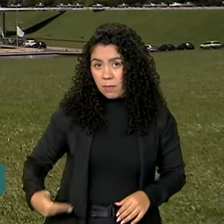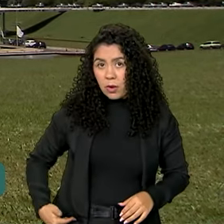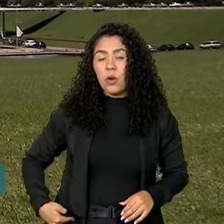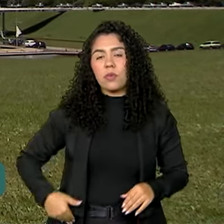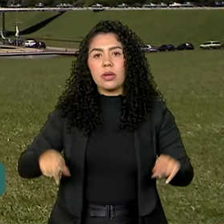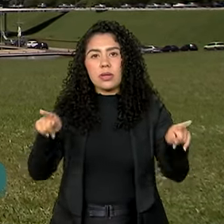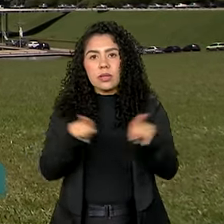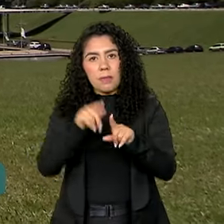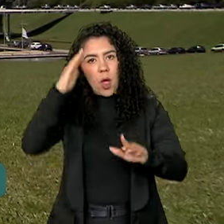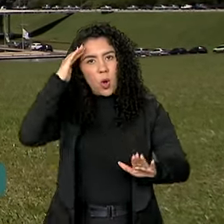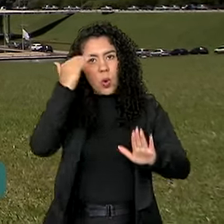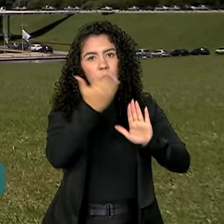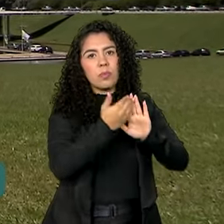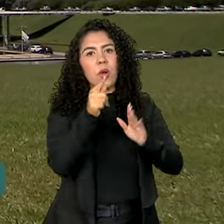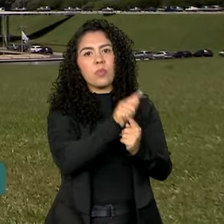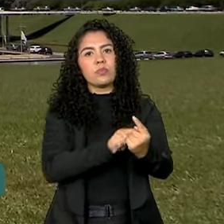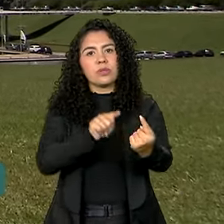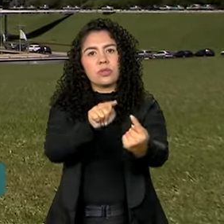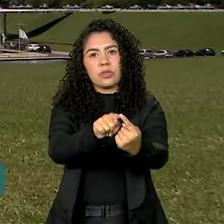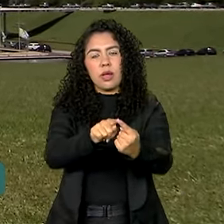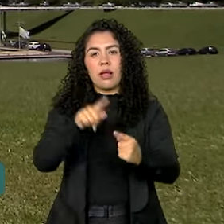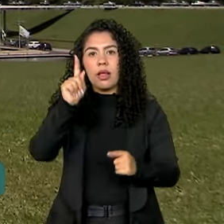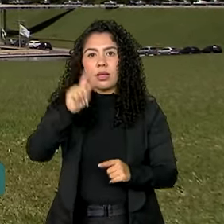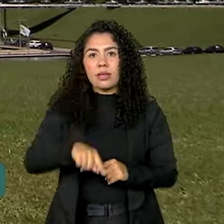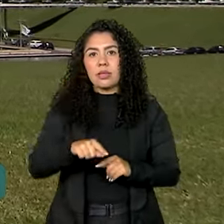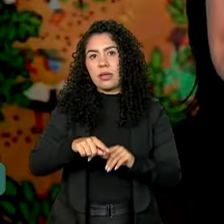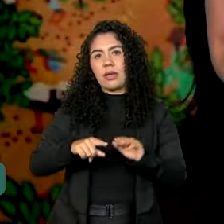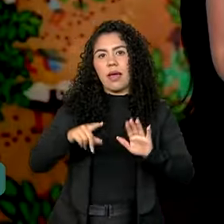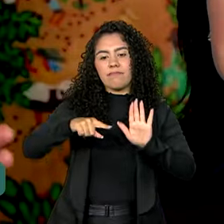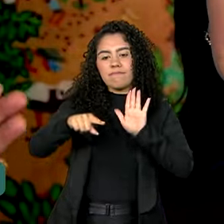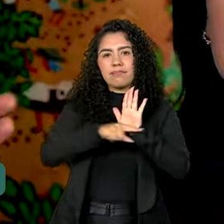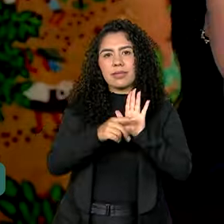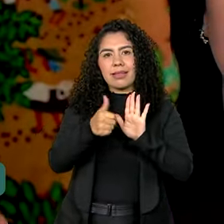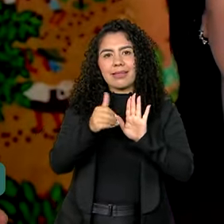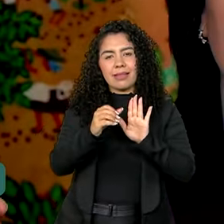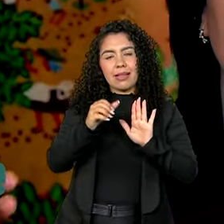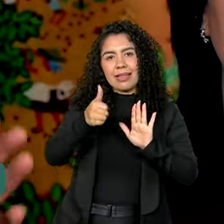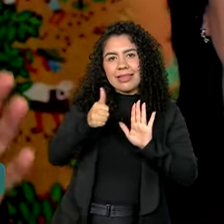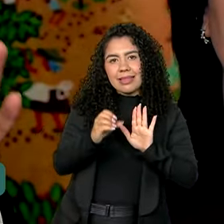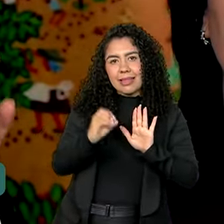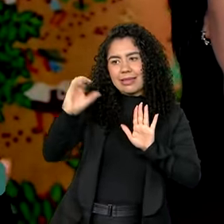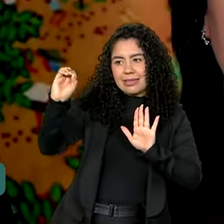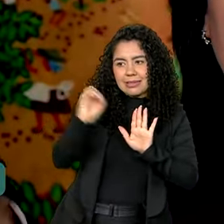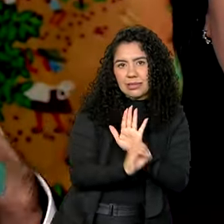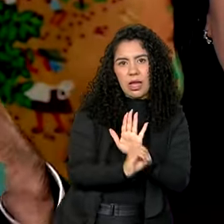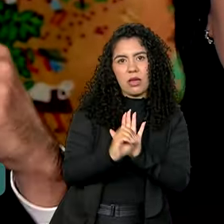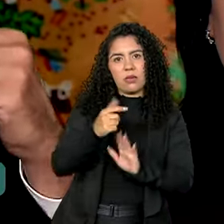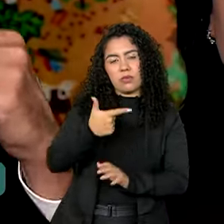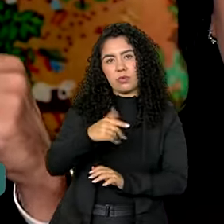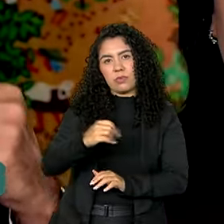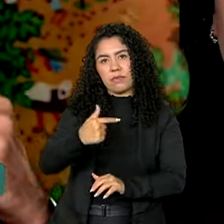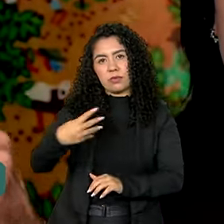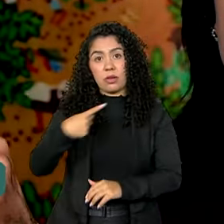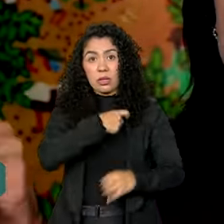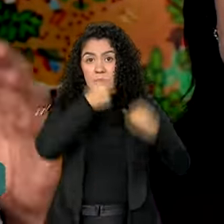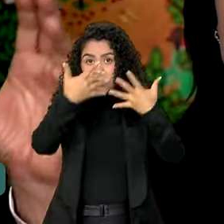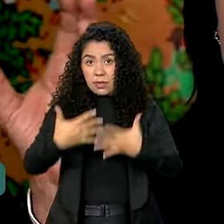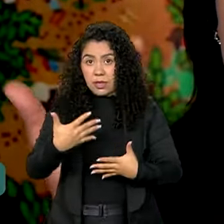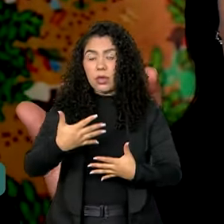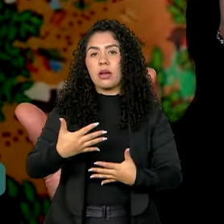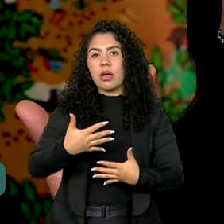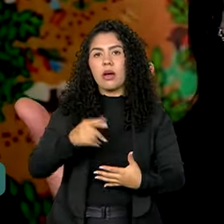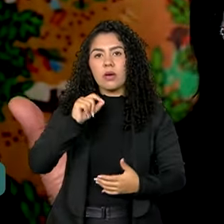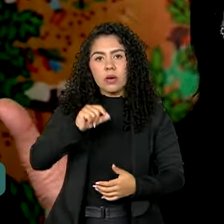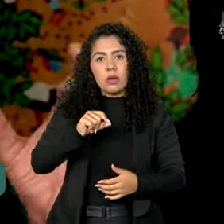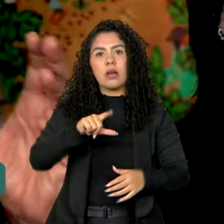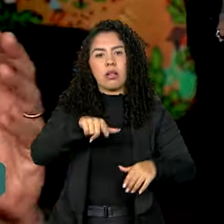meta fiscal que é de Déficit zero em 2024 então no dia 22 a área econômica Vai detalhar tanto do